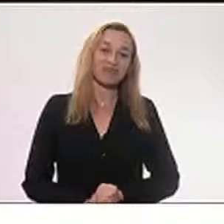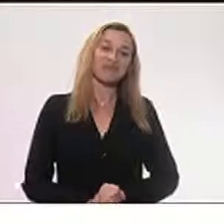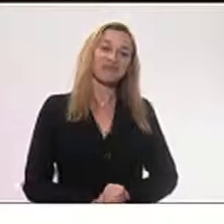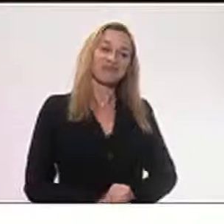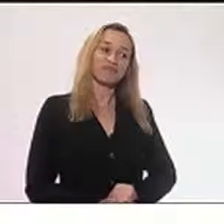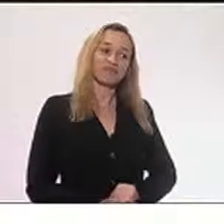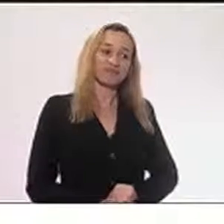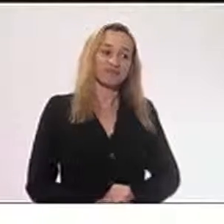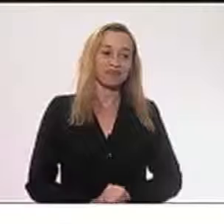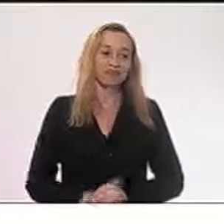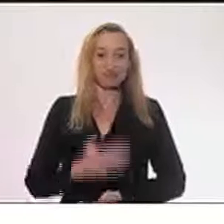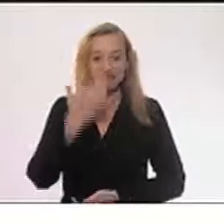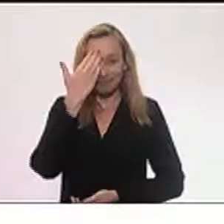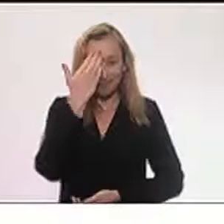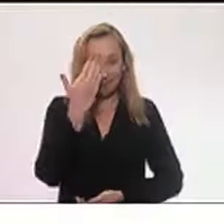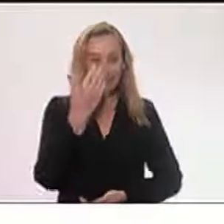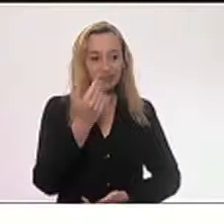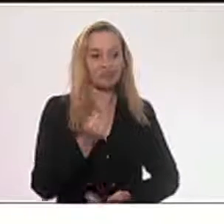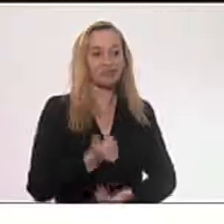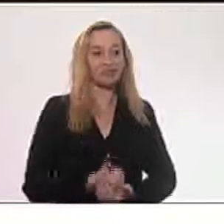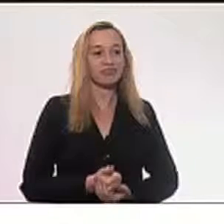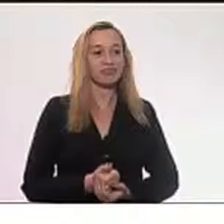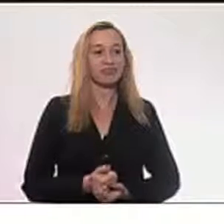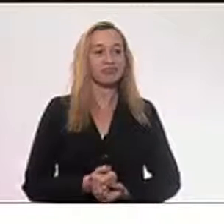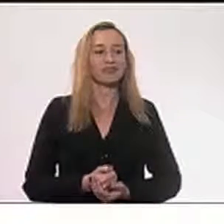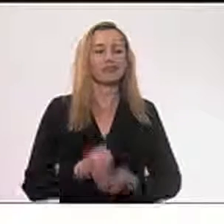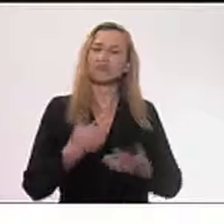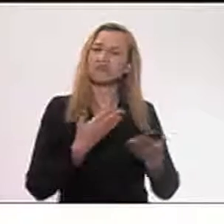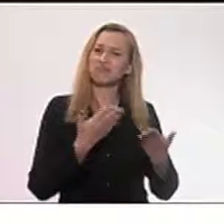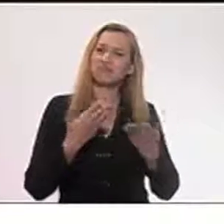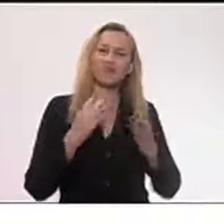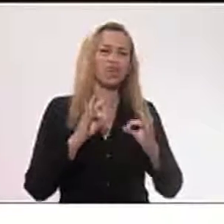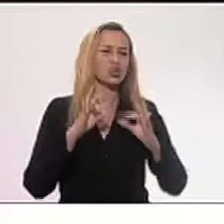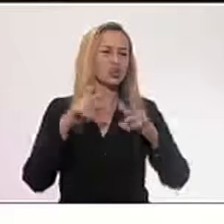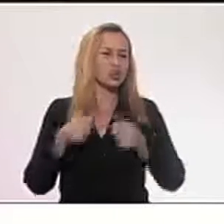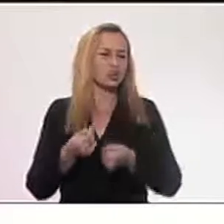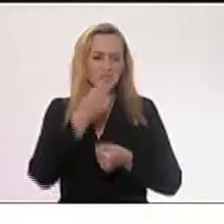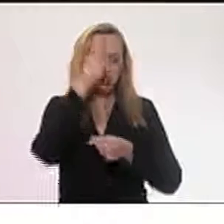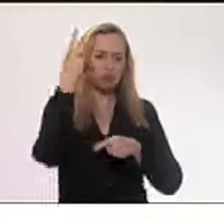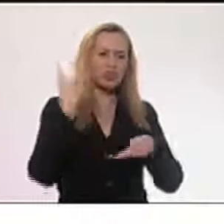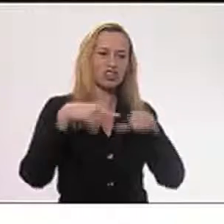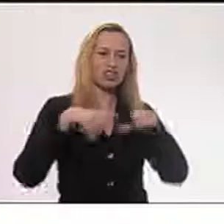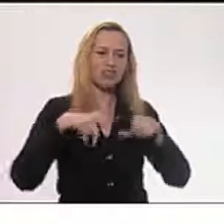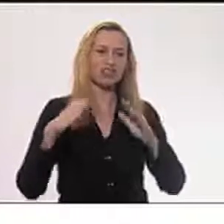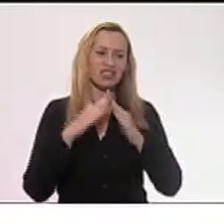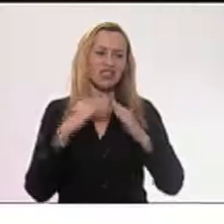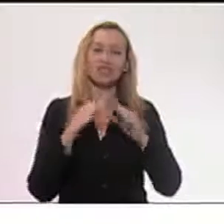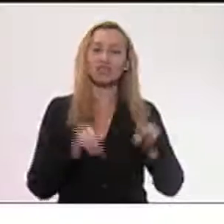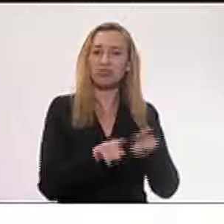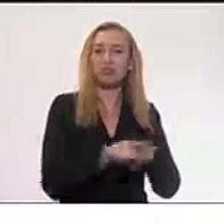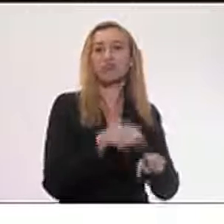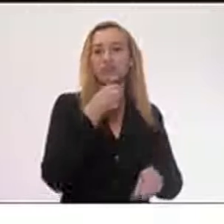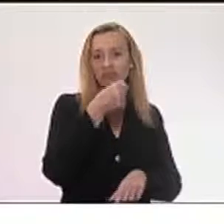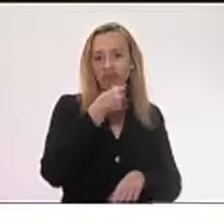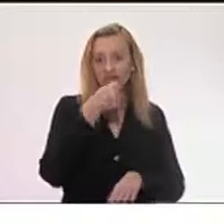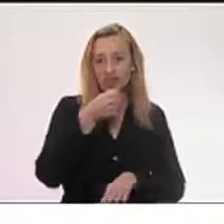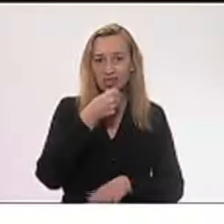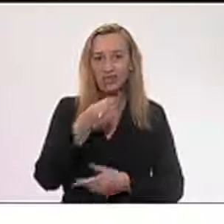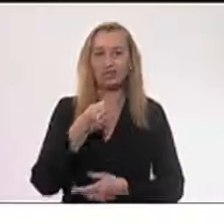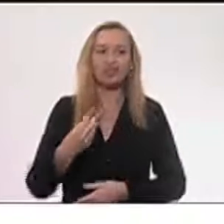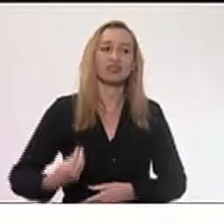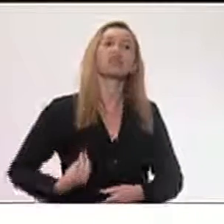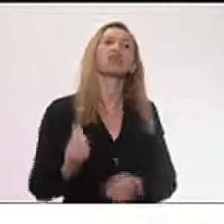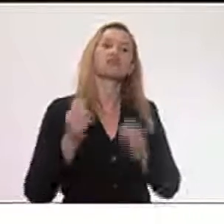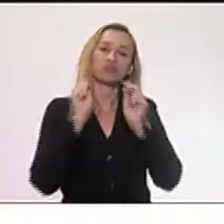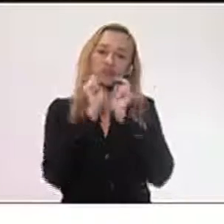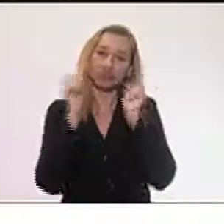cumprimentar os trabalhadores desta casa, as trabalhadoras desta casa e a cobertura de imprensa aqui presente no